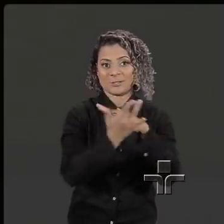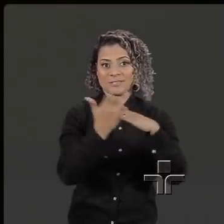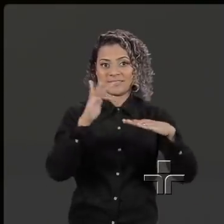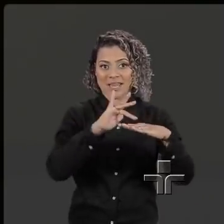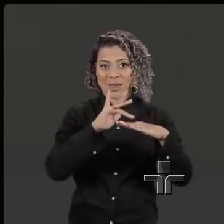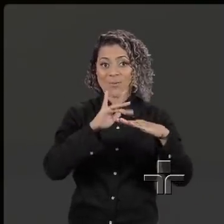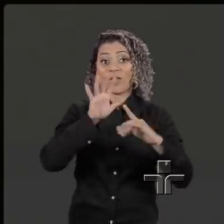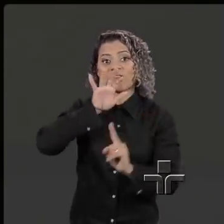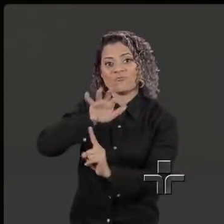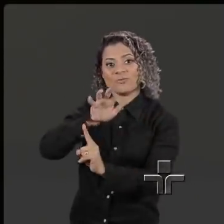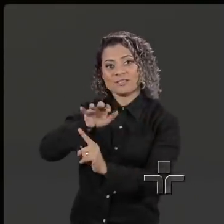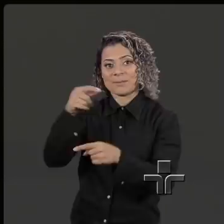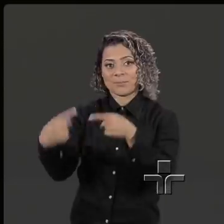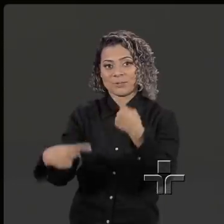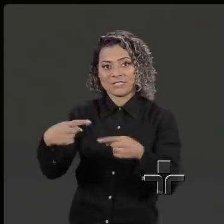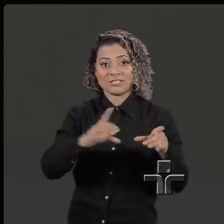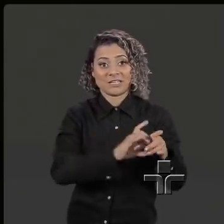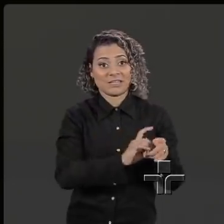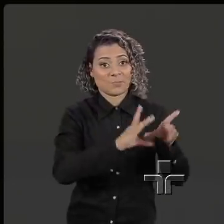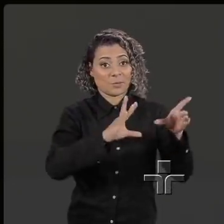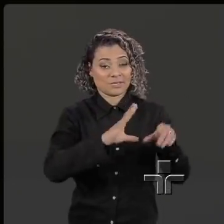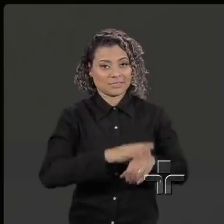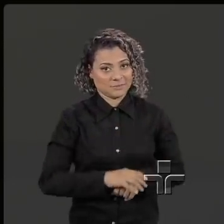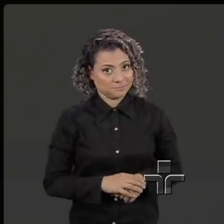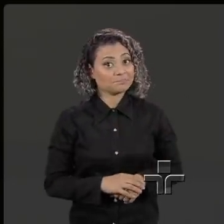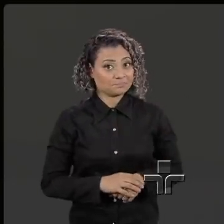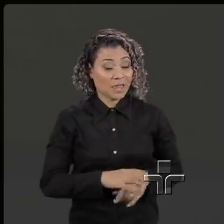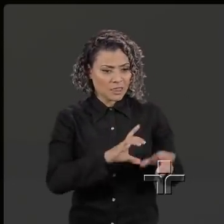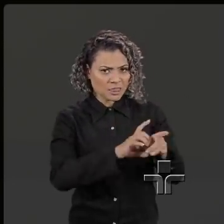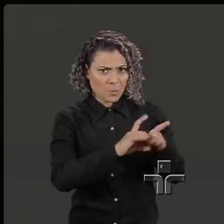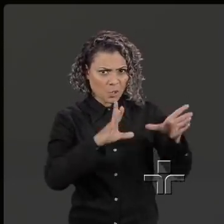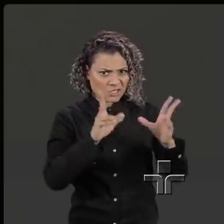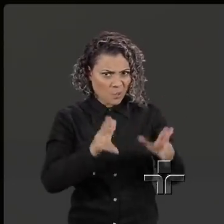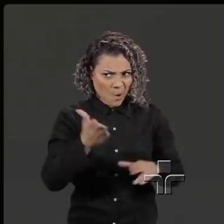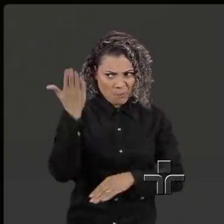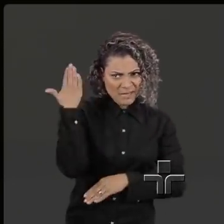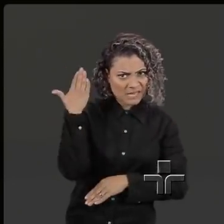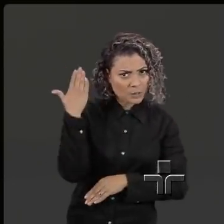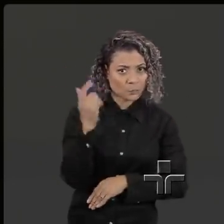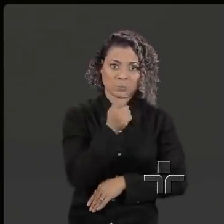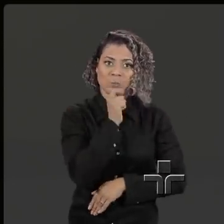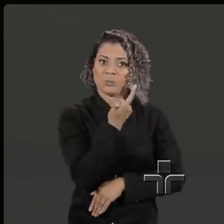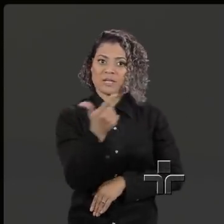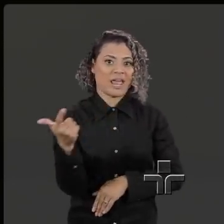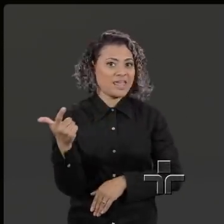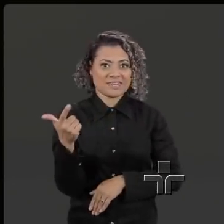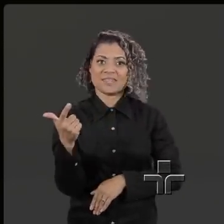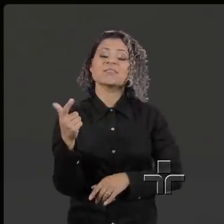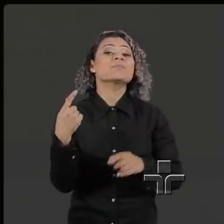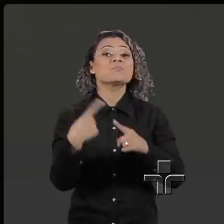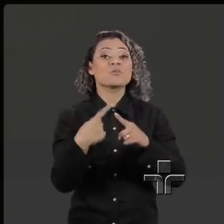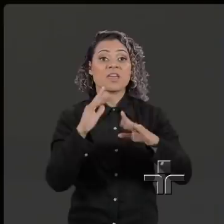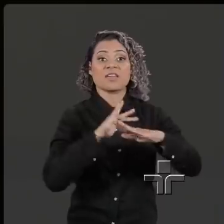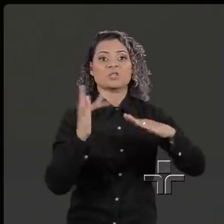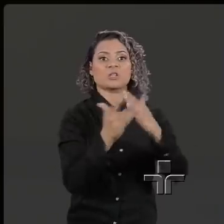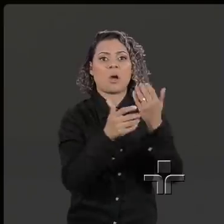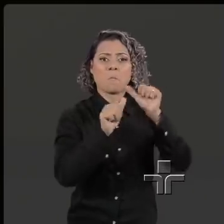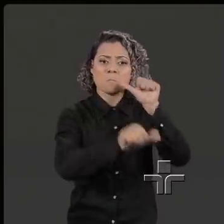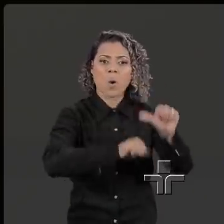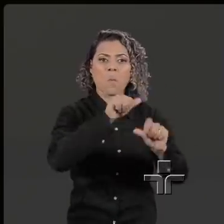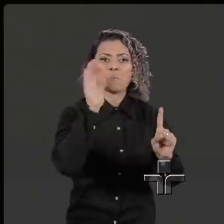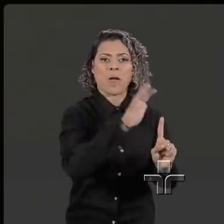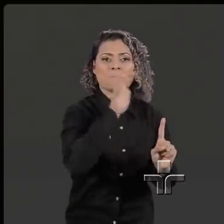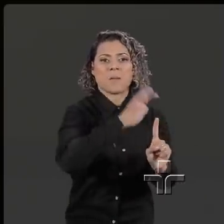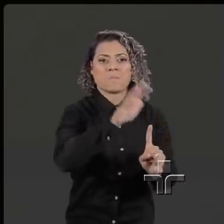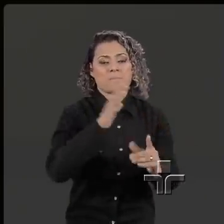na democracia. Não existe mais democracia como a gente conhecia antes da emergência das mídias sociais e